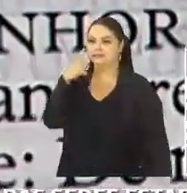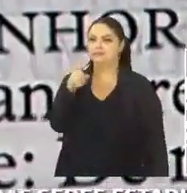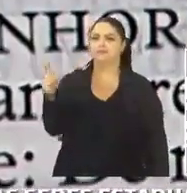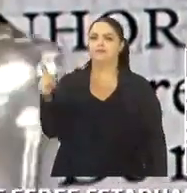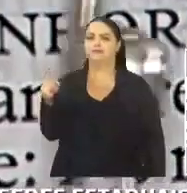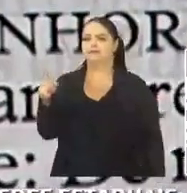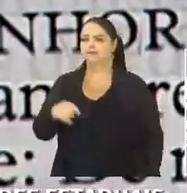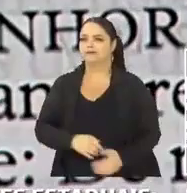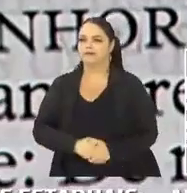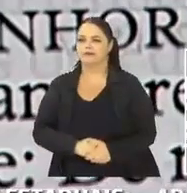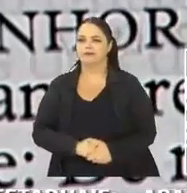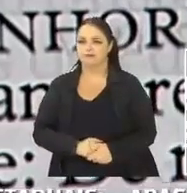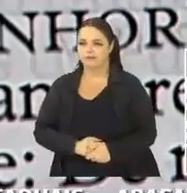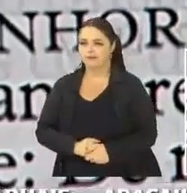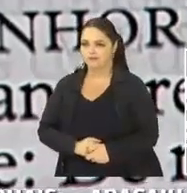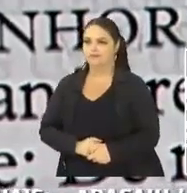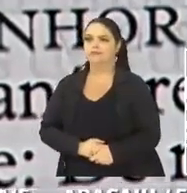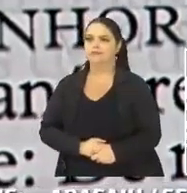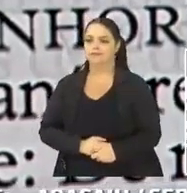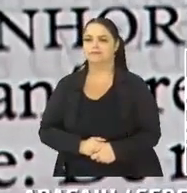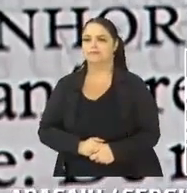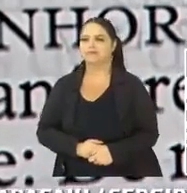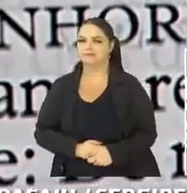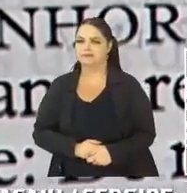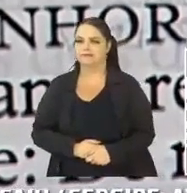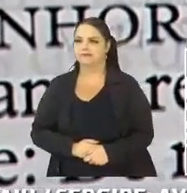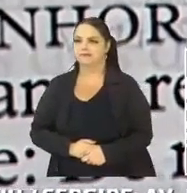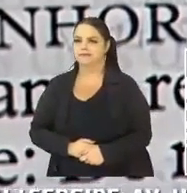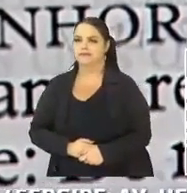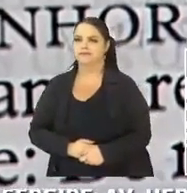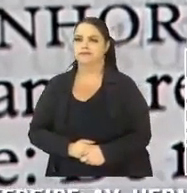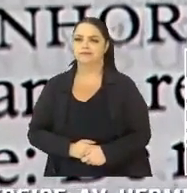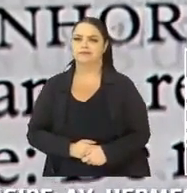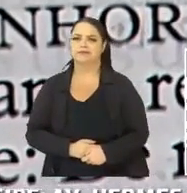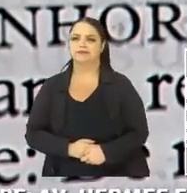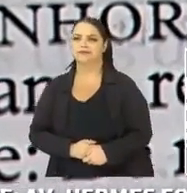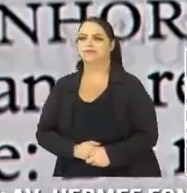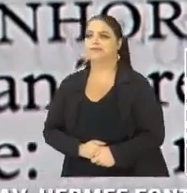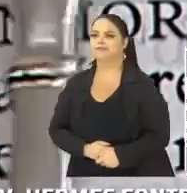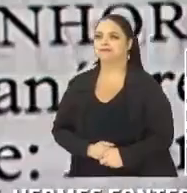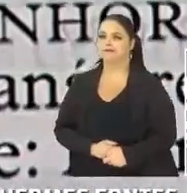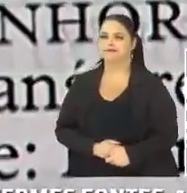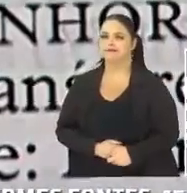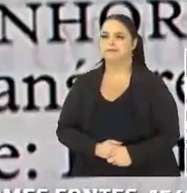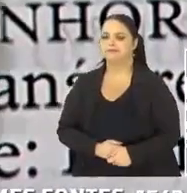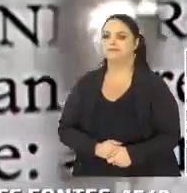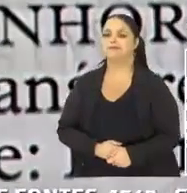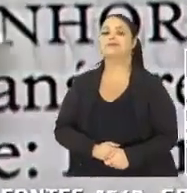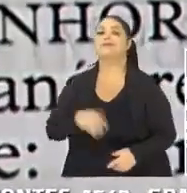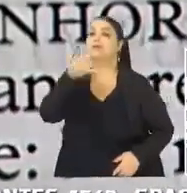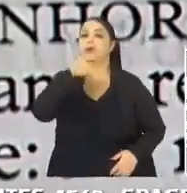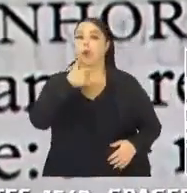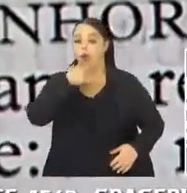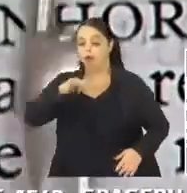Quem já leu isso? Levanta a mão. Você não sabe. Foi na época de quem? De Jó.